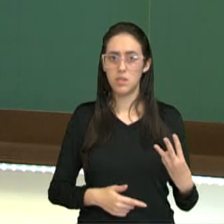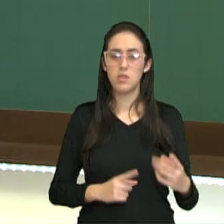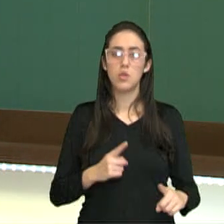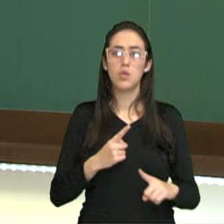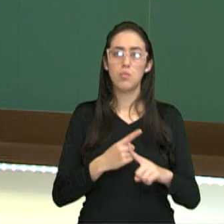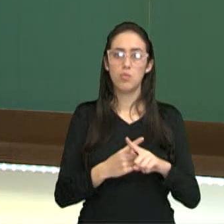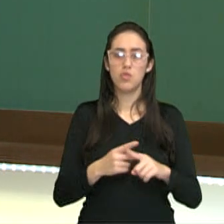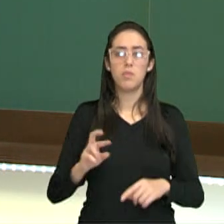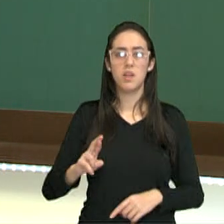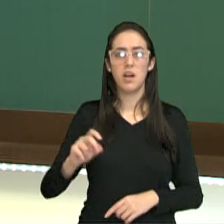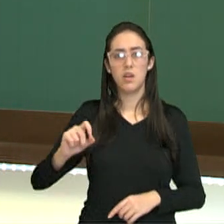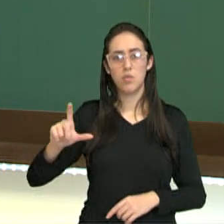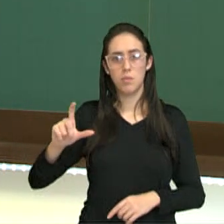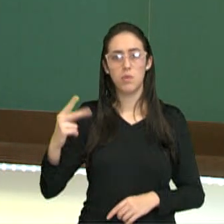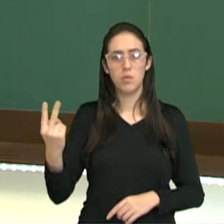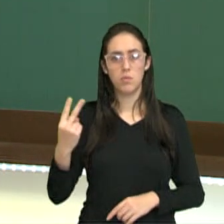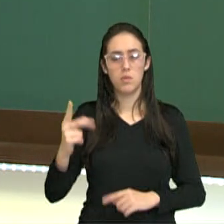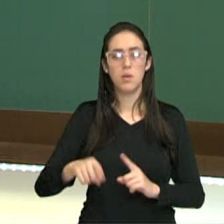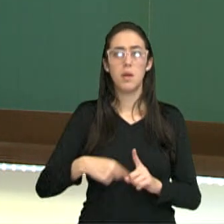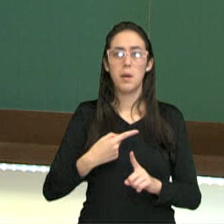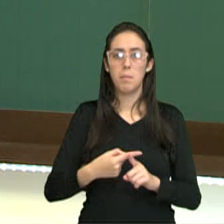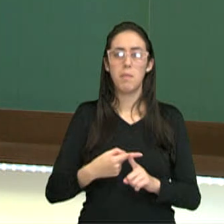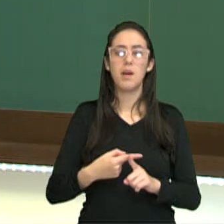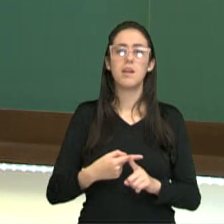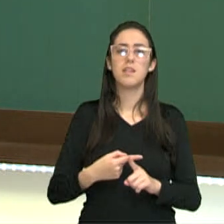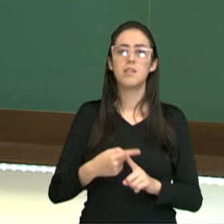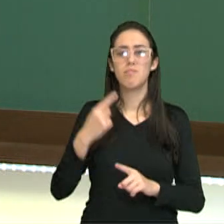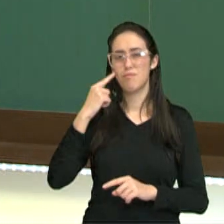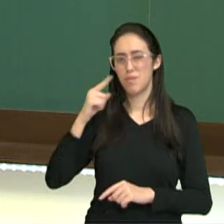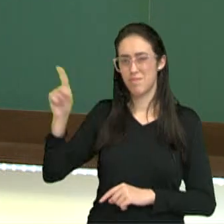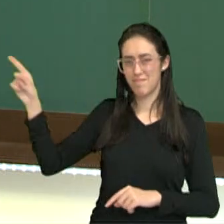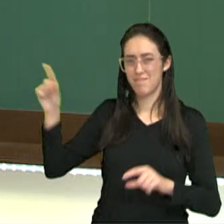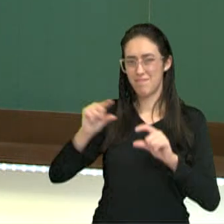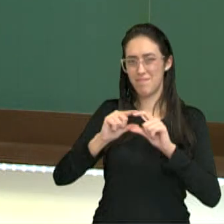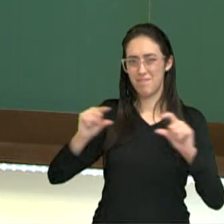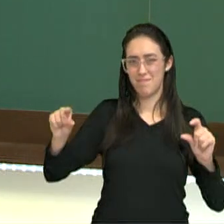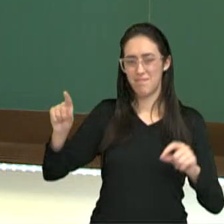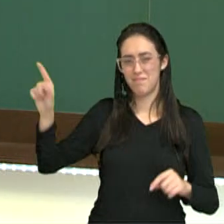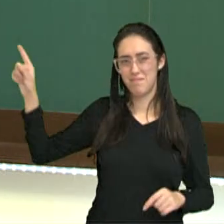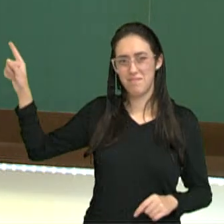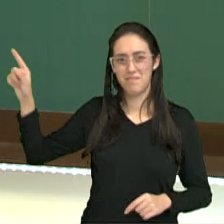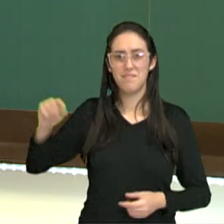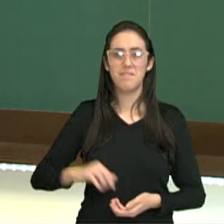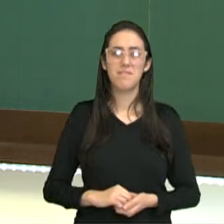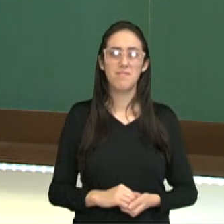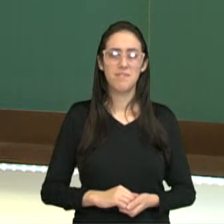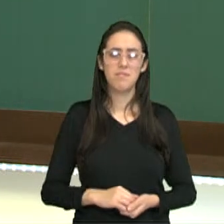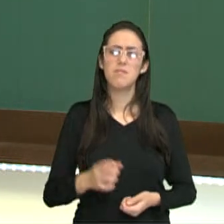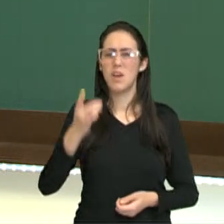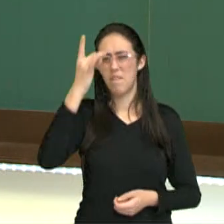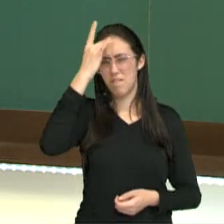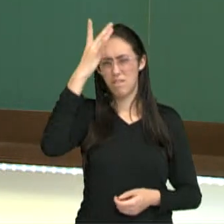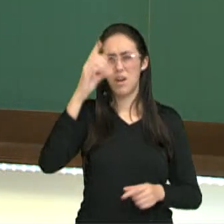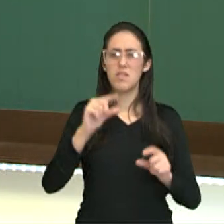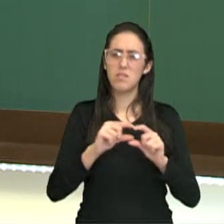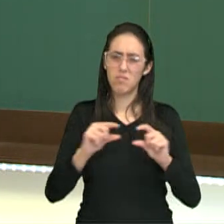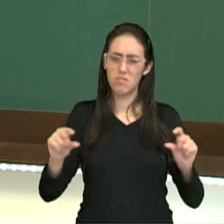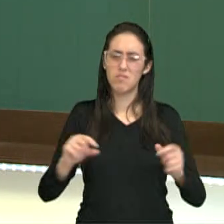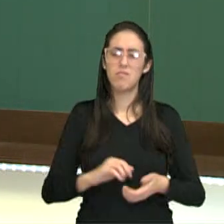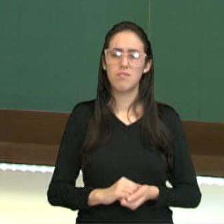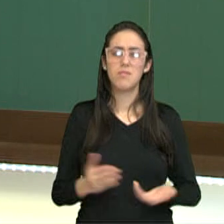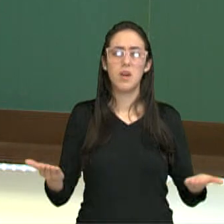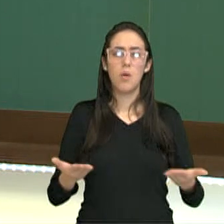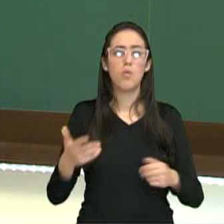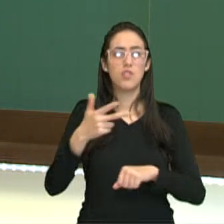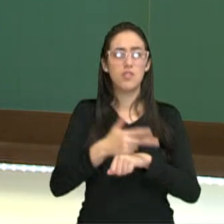raio maior ao quadrado, mais o produto dos raios, mais o raio menor ao quadrado. Fórmulas bem fáceis da gente trabalhar.